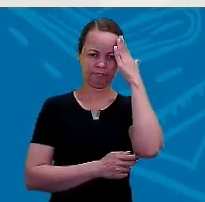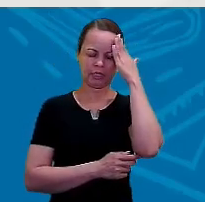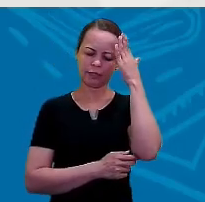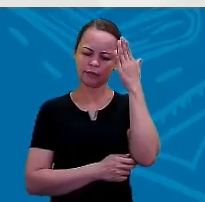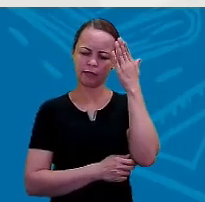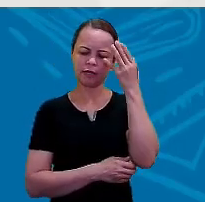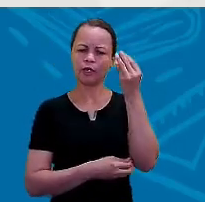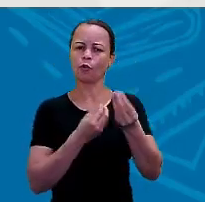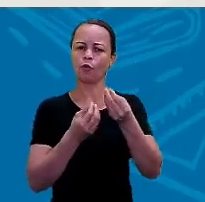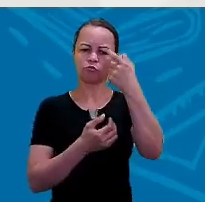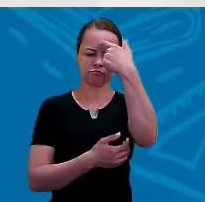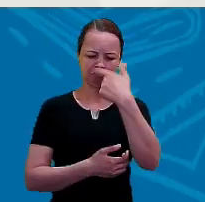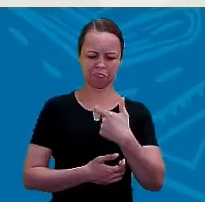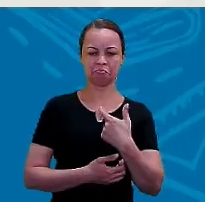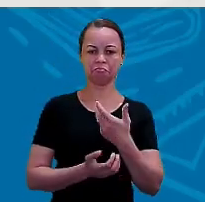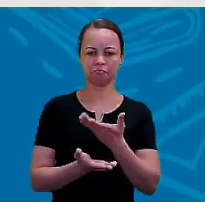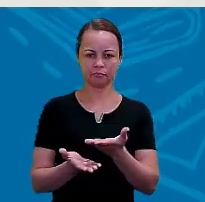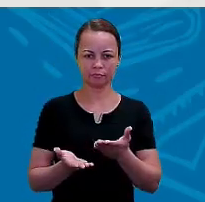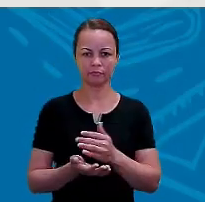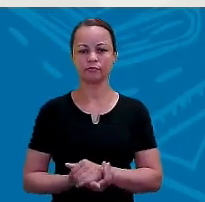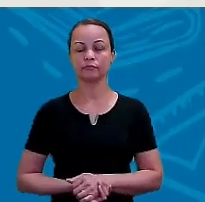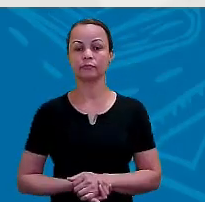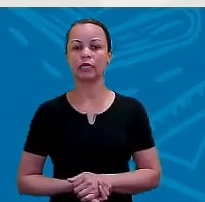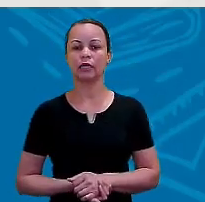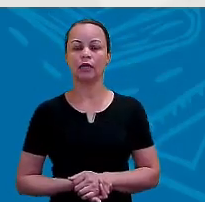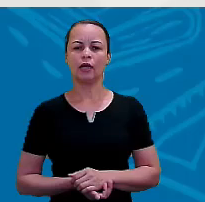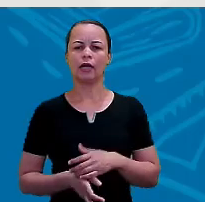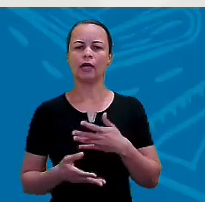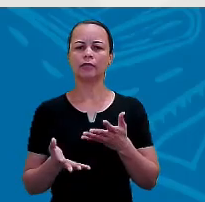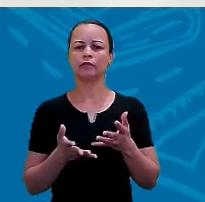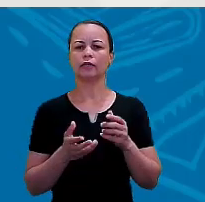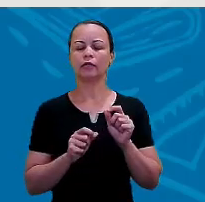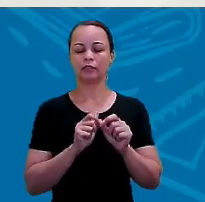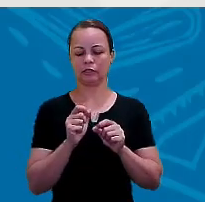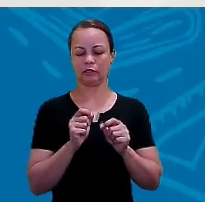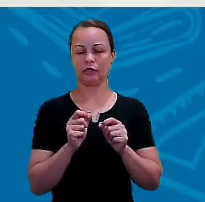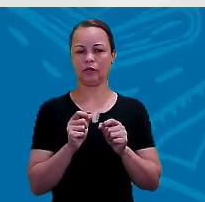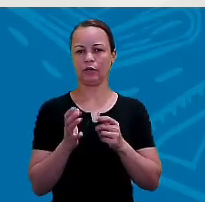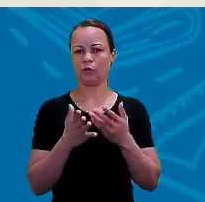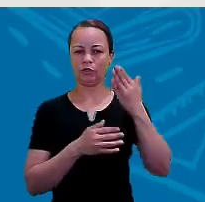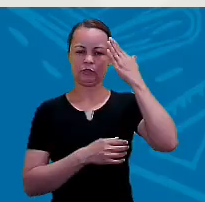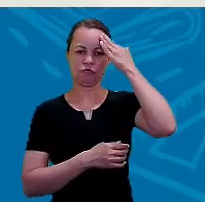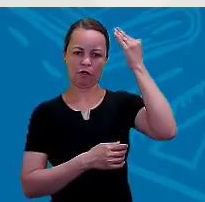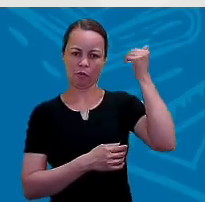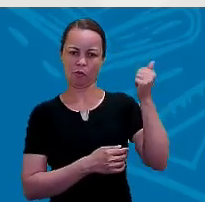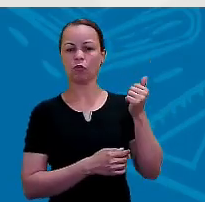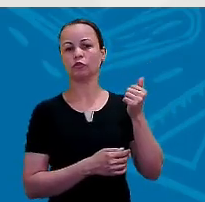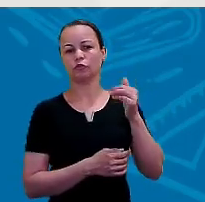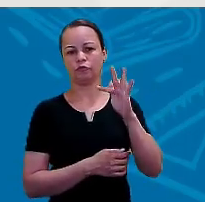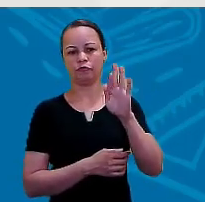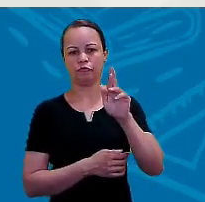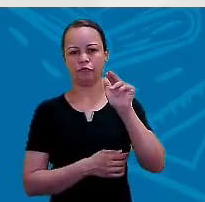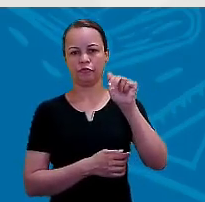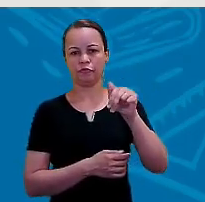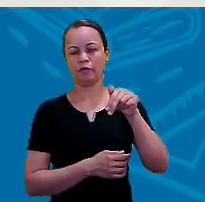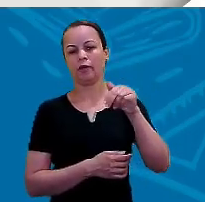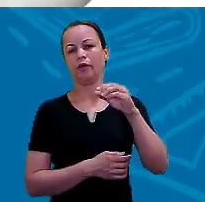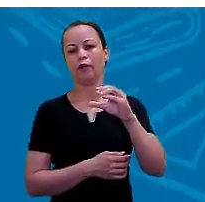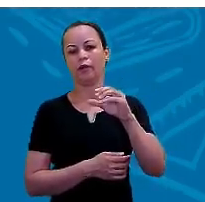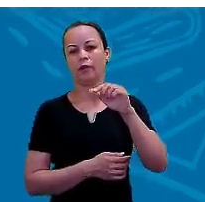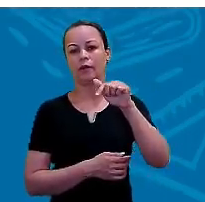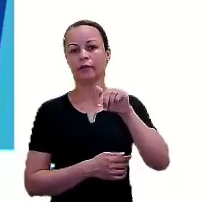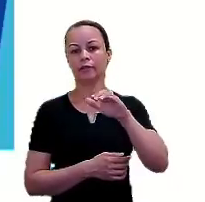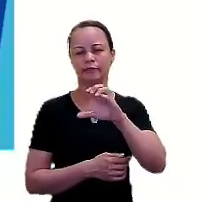entender quem você é. Porque, gente, como diria Chico Toicinho, também conhecido como Francis Bacon, conhecimento é poder.